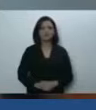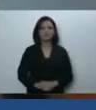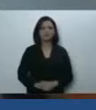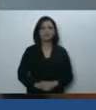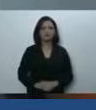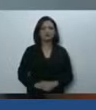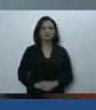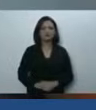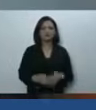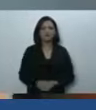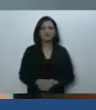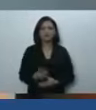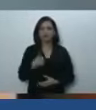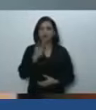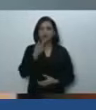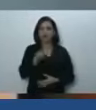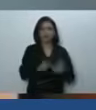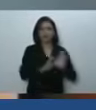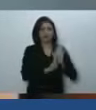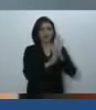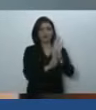do Dr. Zanin